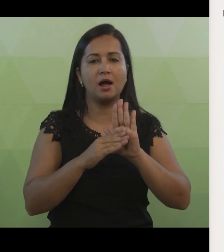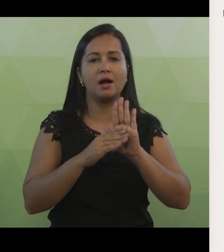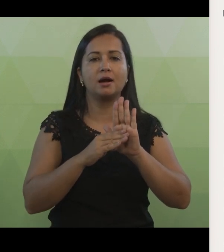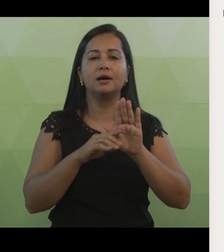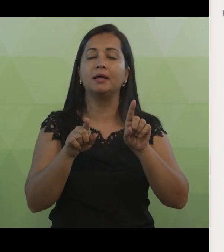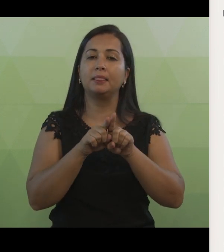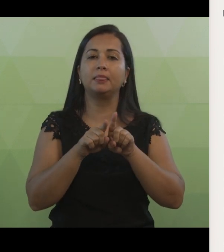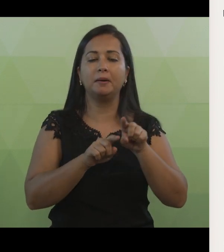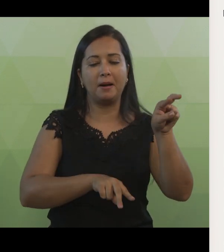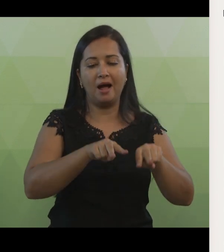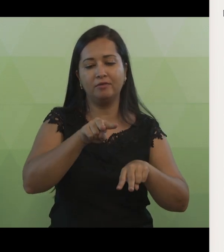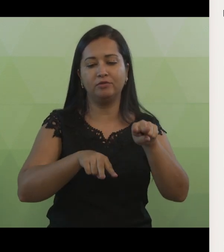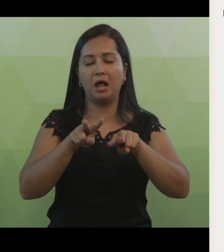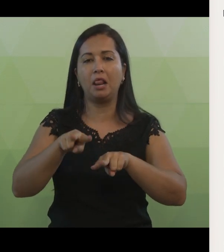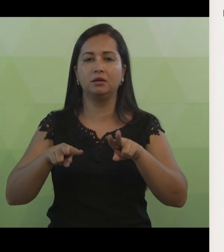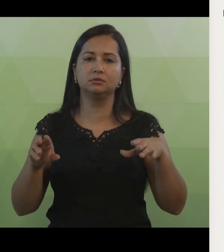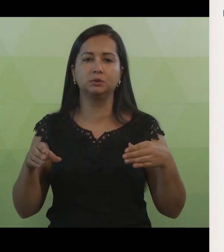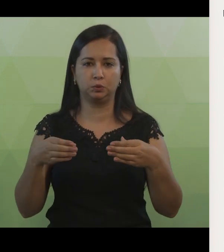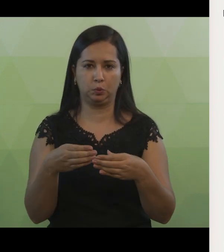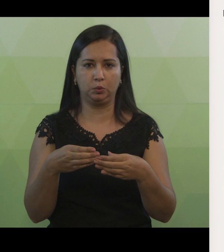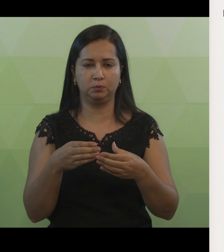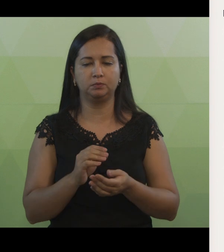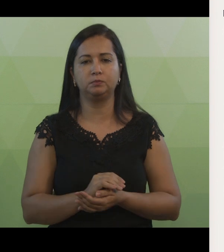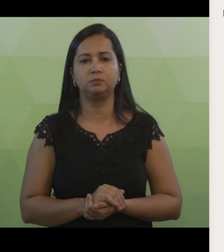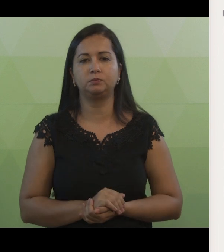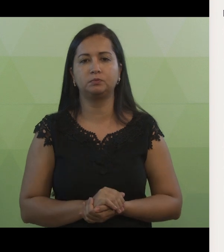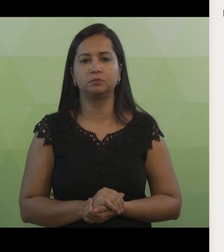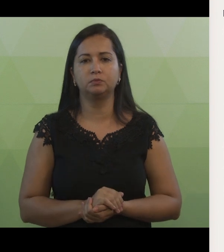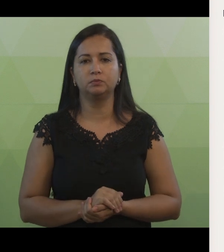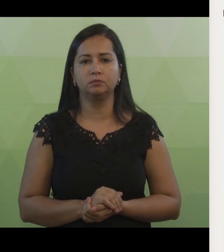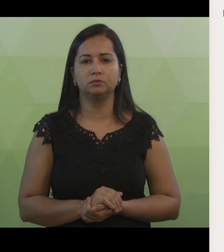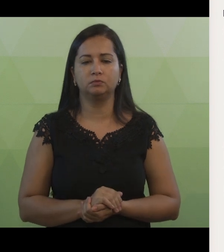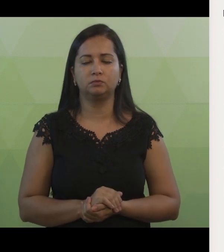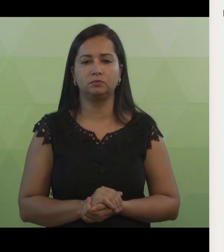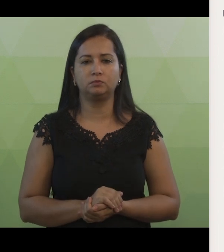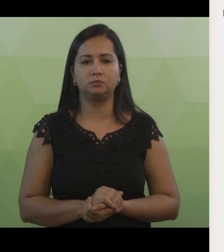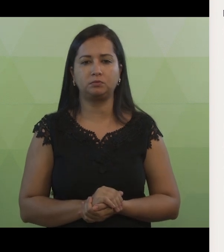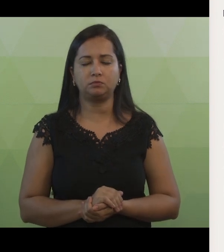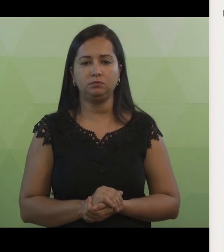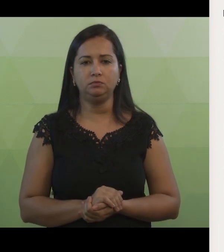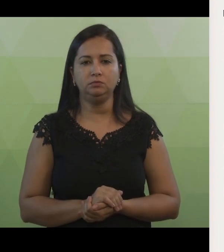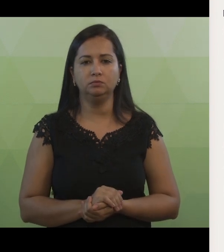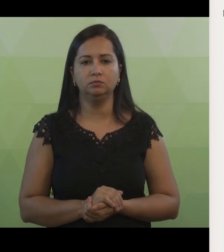da equipe. A gente vai explicar cada etapa dessa.